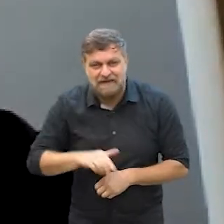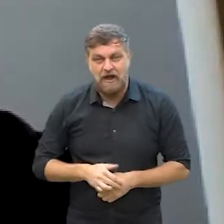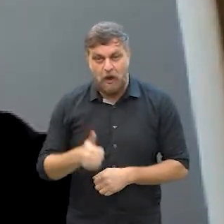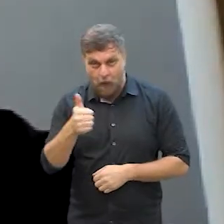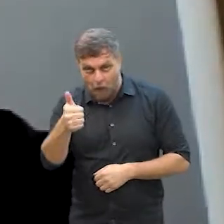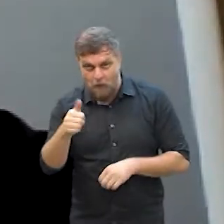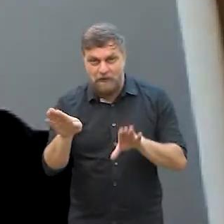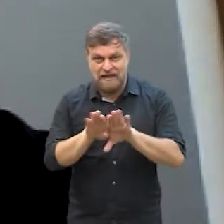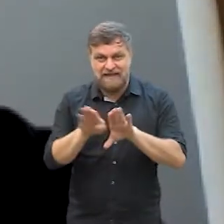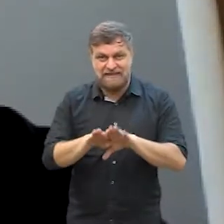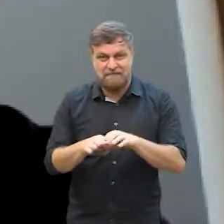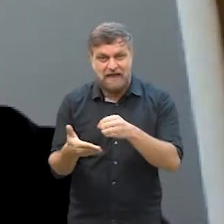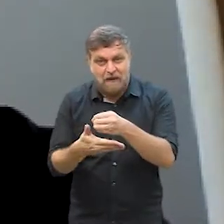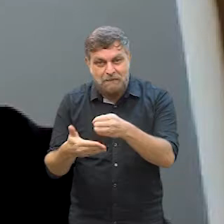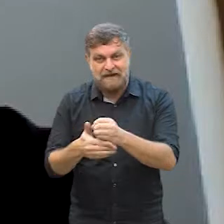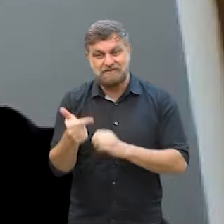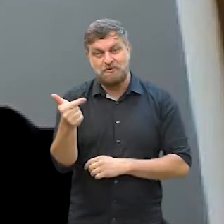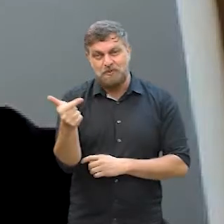Fundamental 2 também.